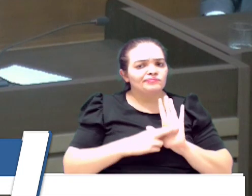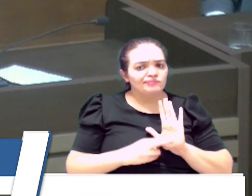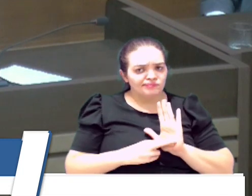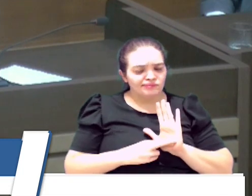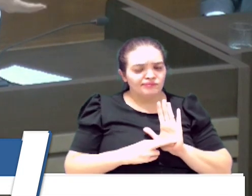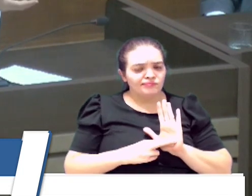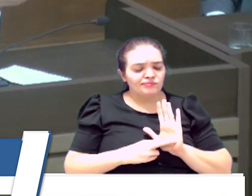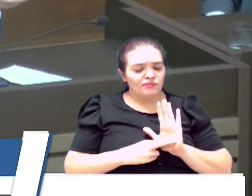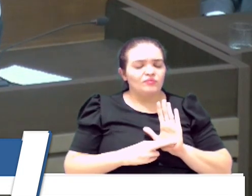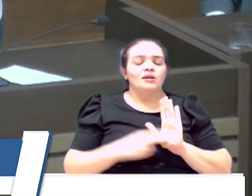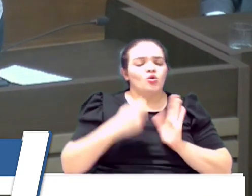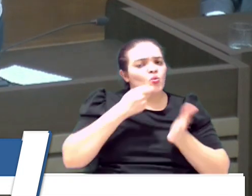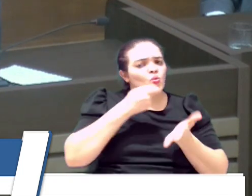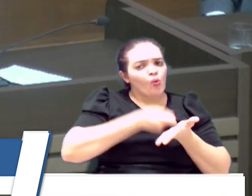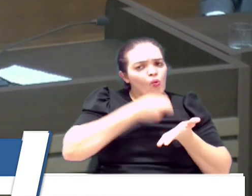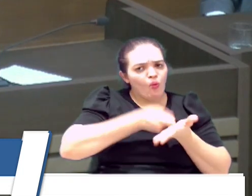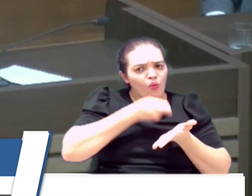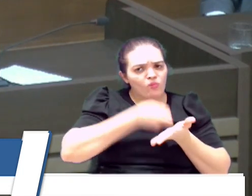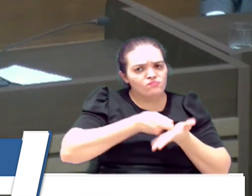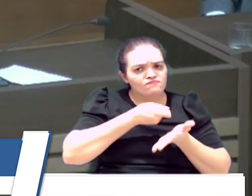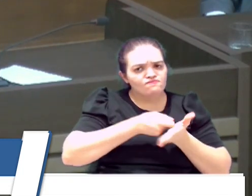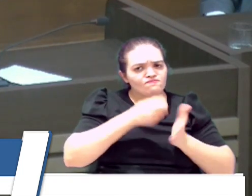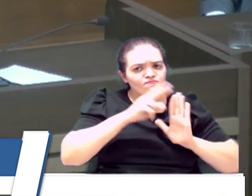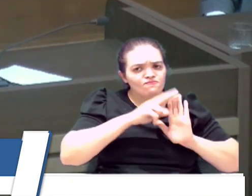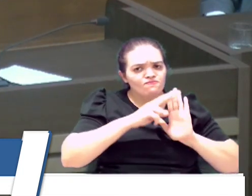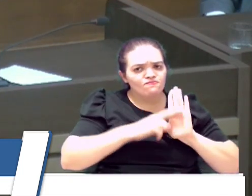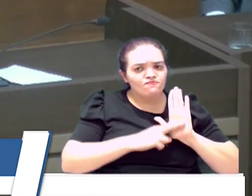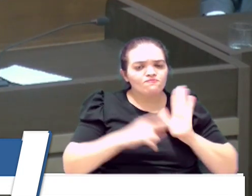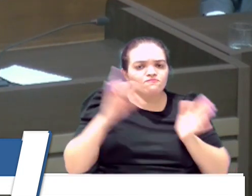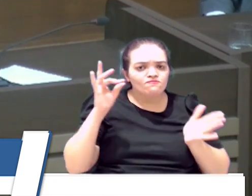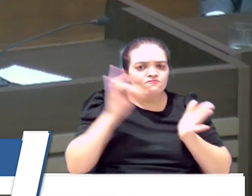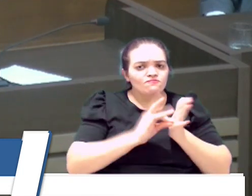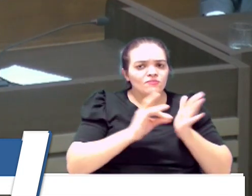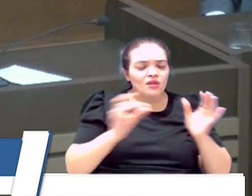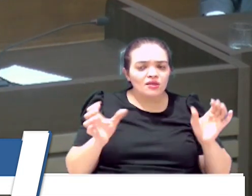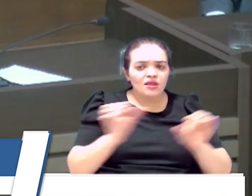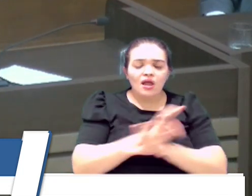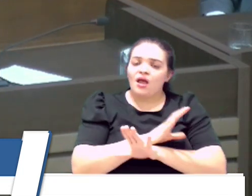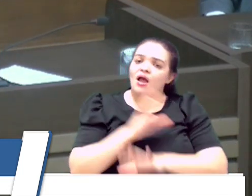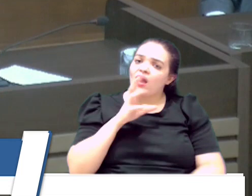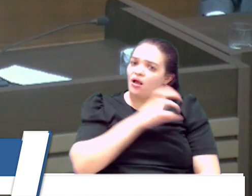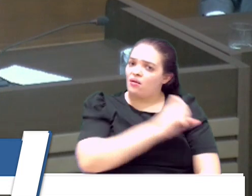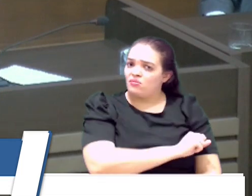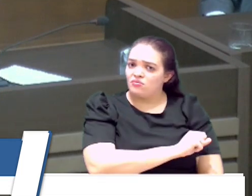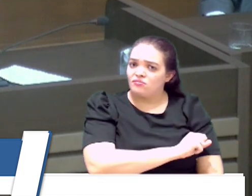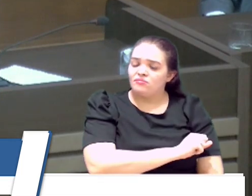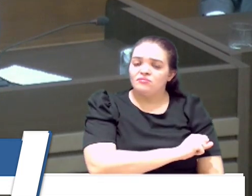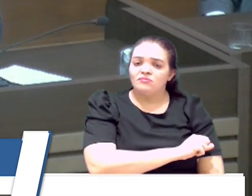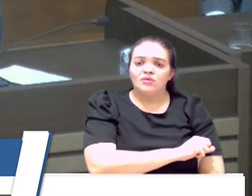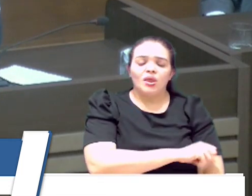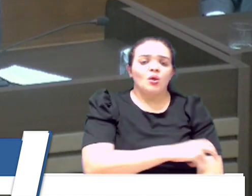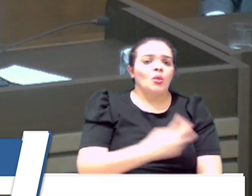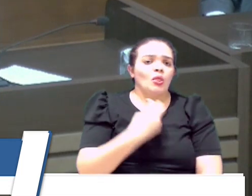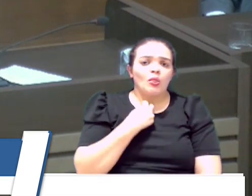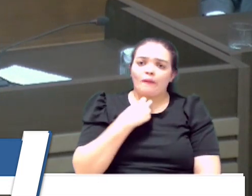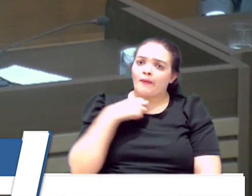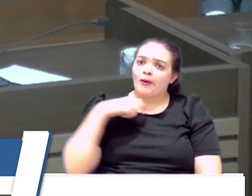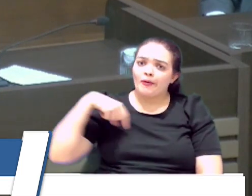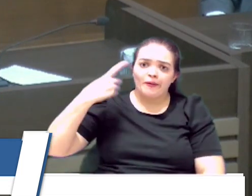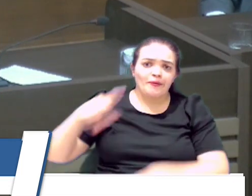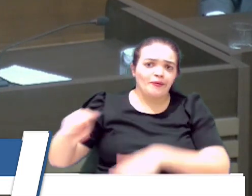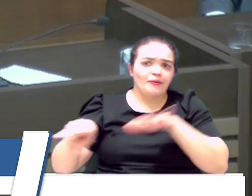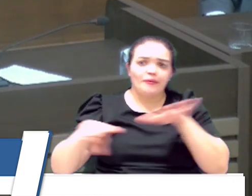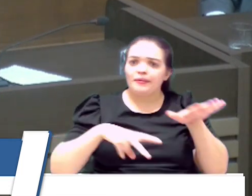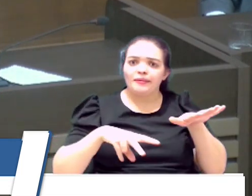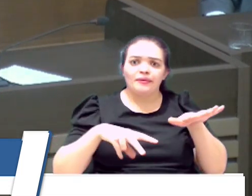para exigir que essa regulamentação seja concluída o mais breve possível. Porque não dá para deixar para a semana que vem, não dá para deixar